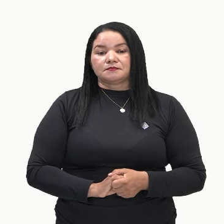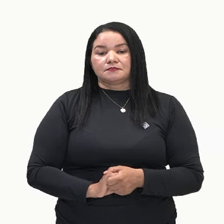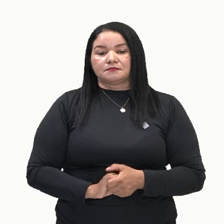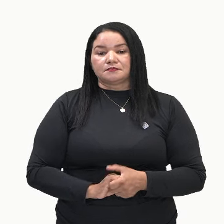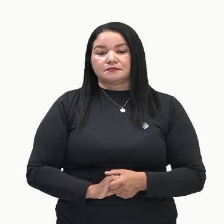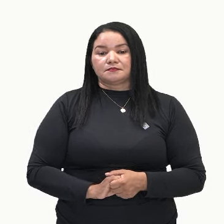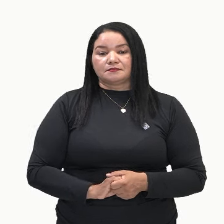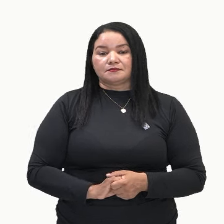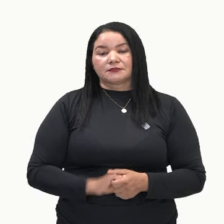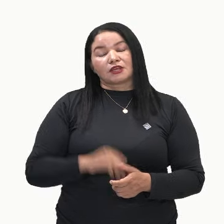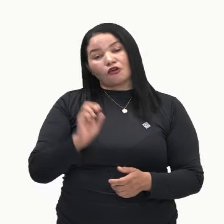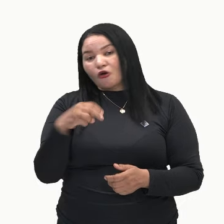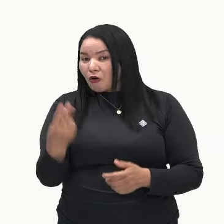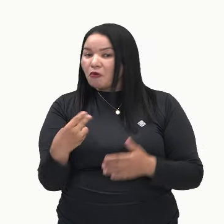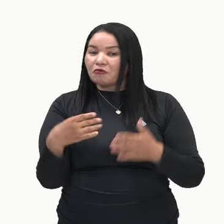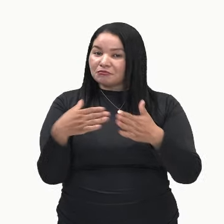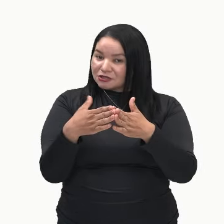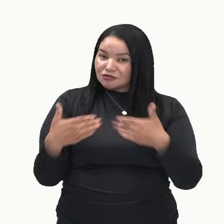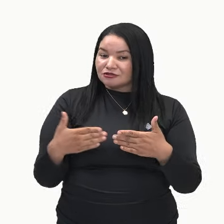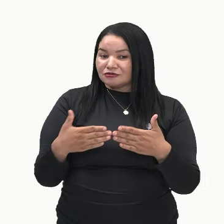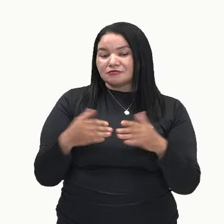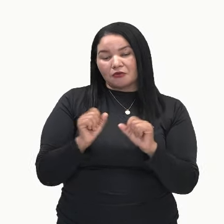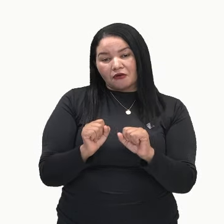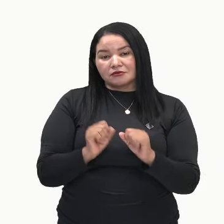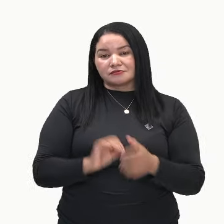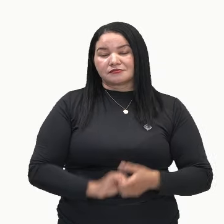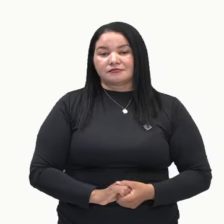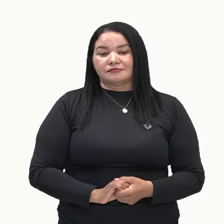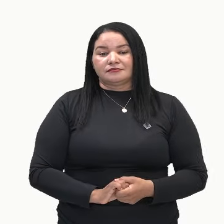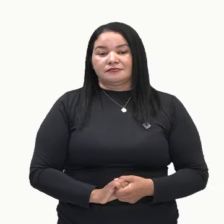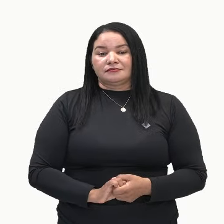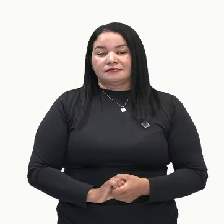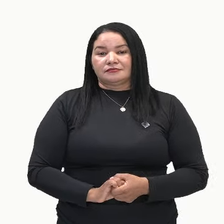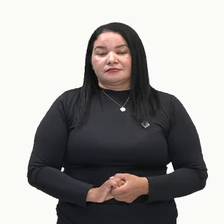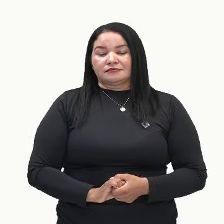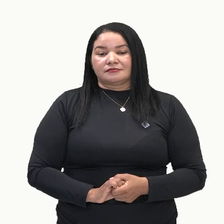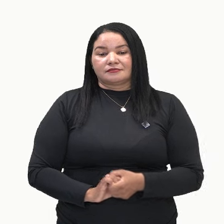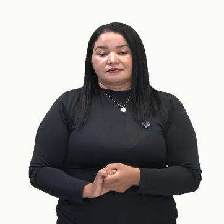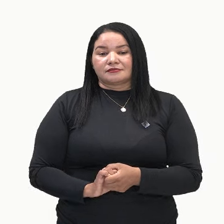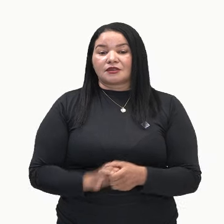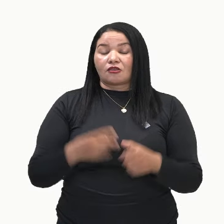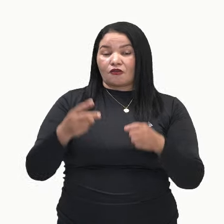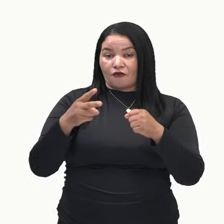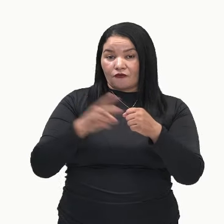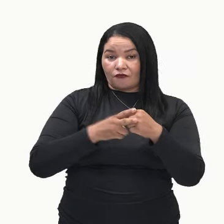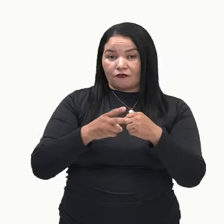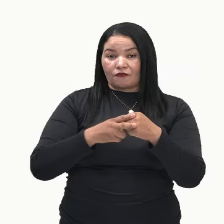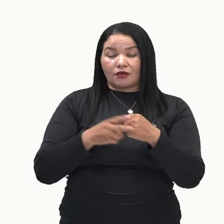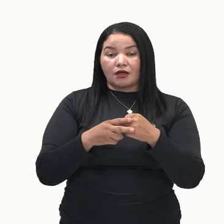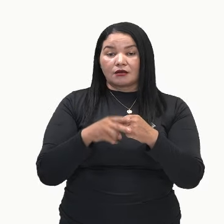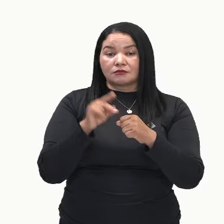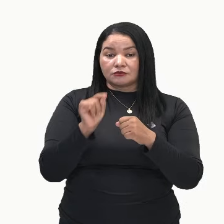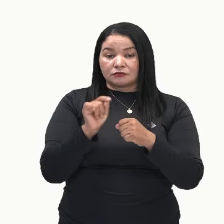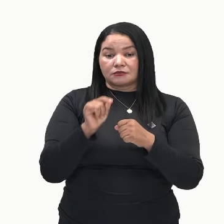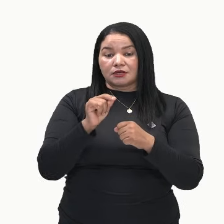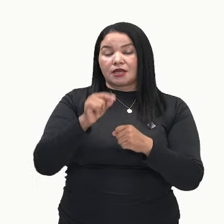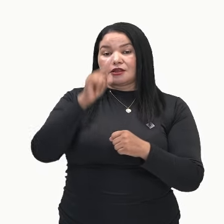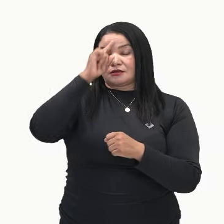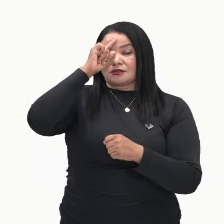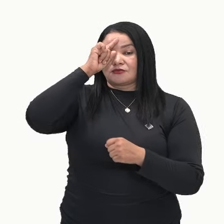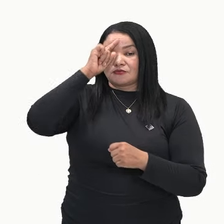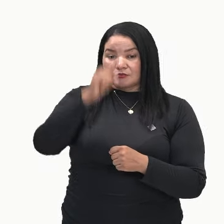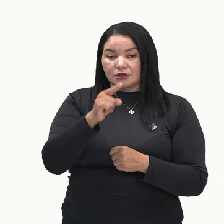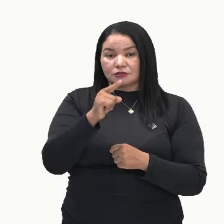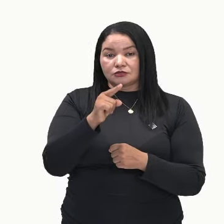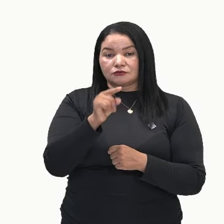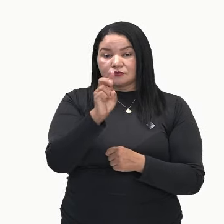Ou pedido, né? A ideia aqui é que eu tenho um verbo no imperativo, um verbo usado